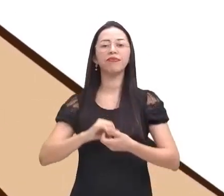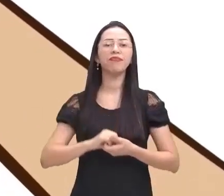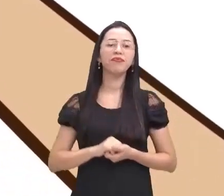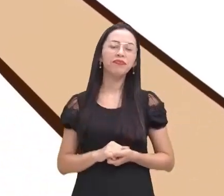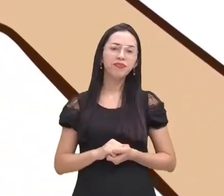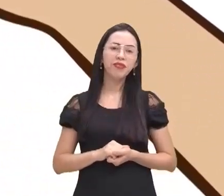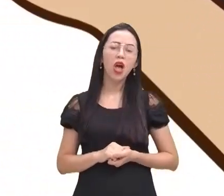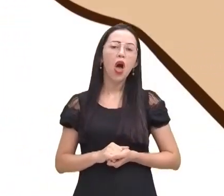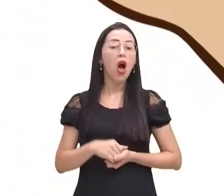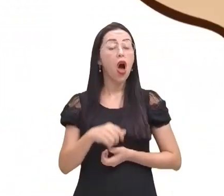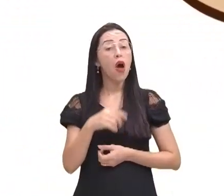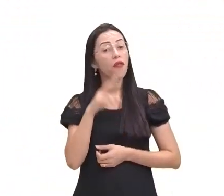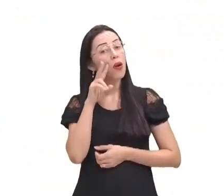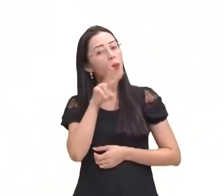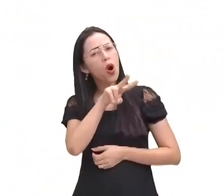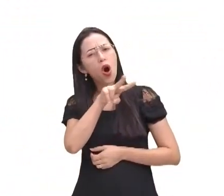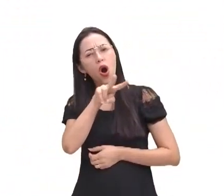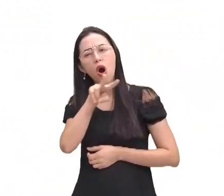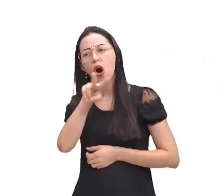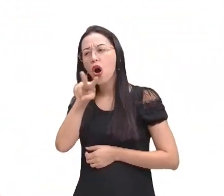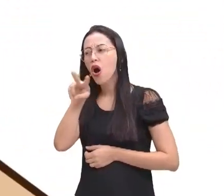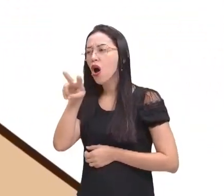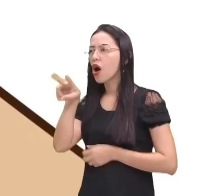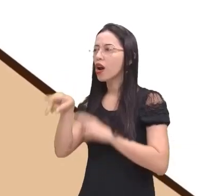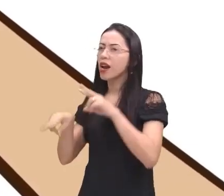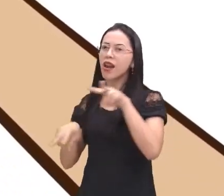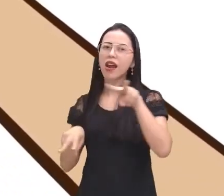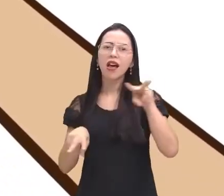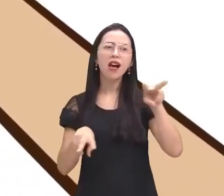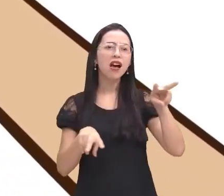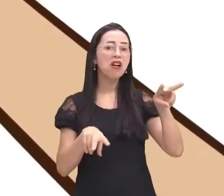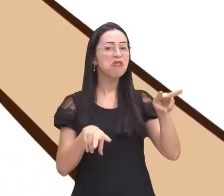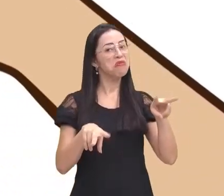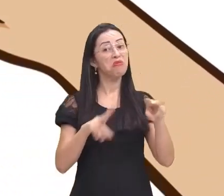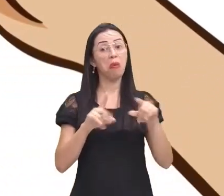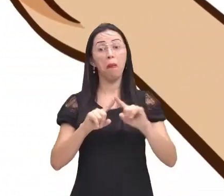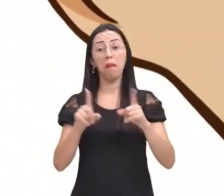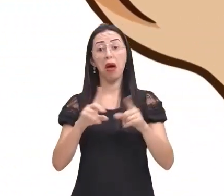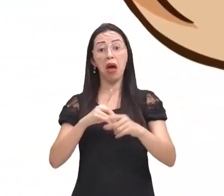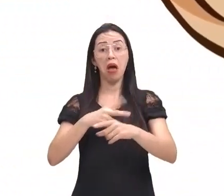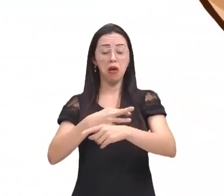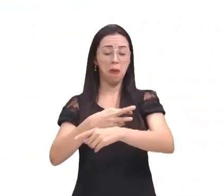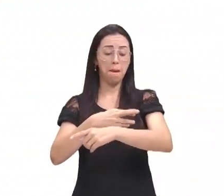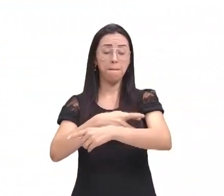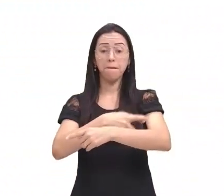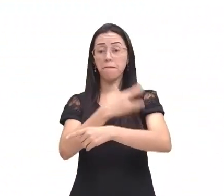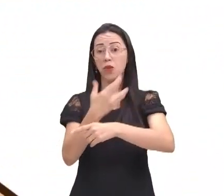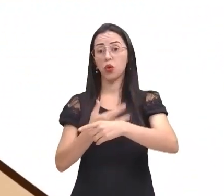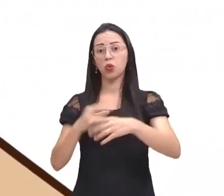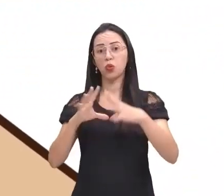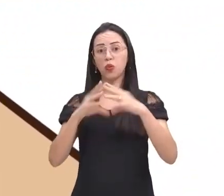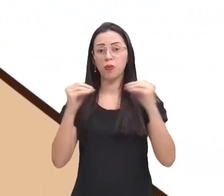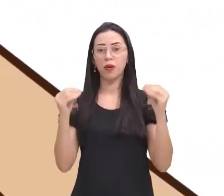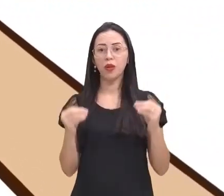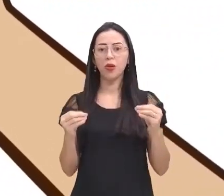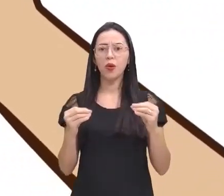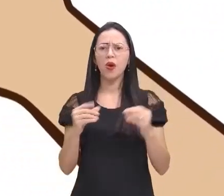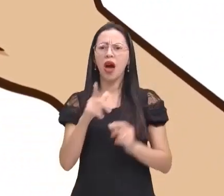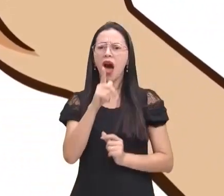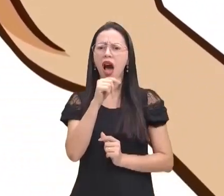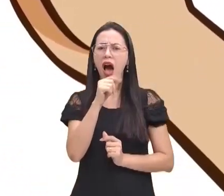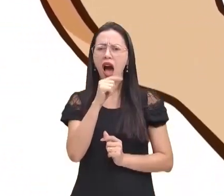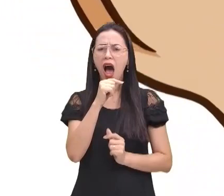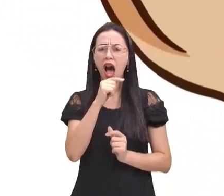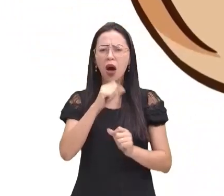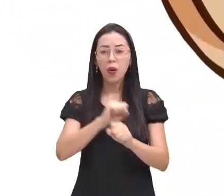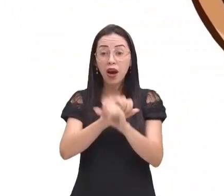Ficamos olhando para todos os lados, mas ele nunca mais apareceu. Nem todas as águas eram claras. No encontro do rio